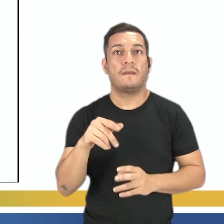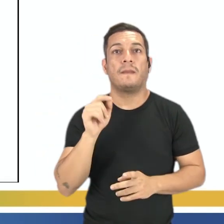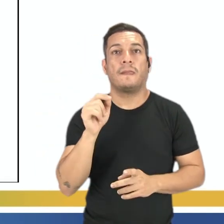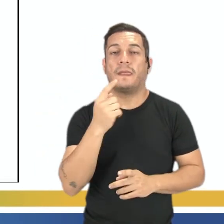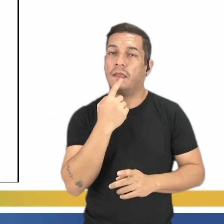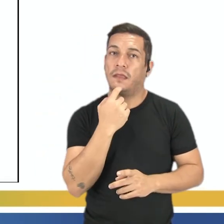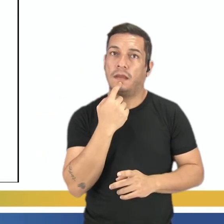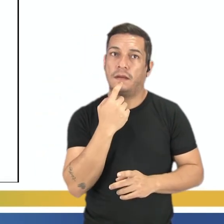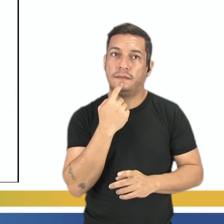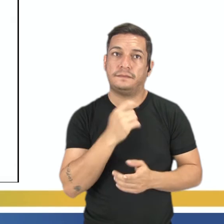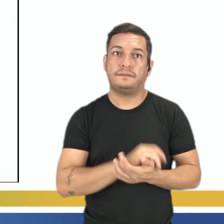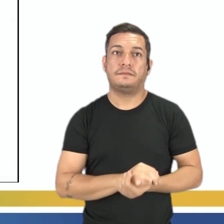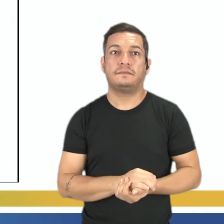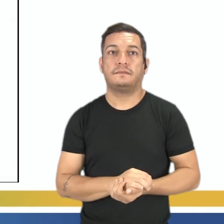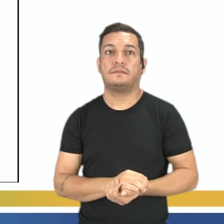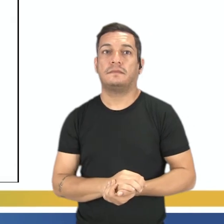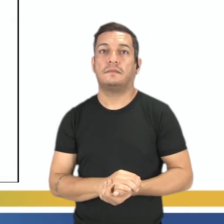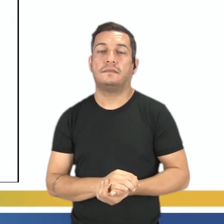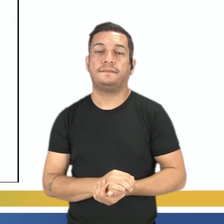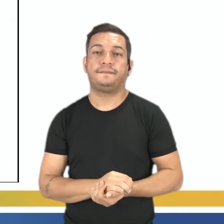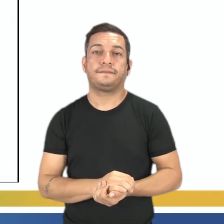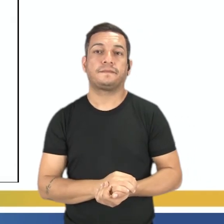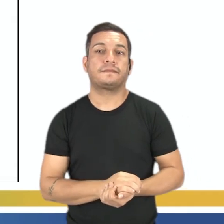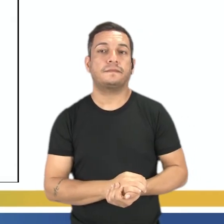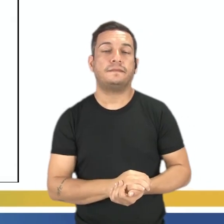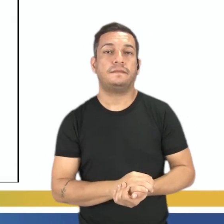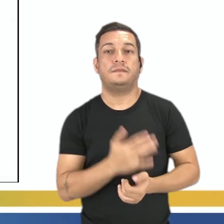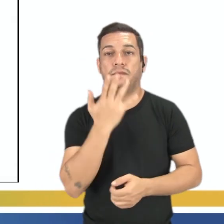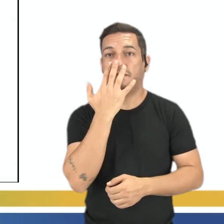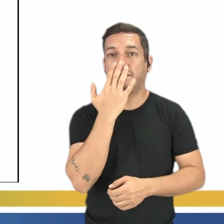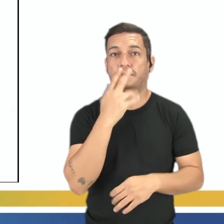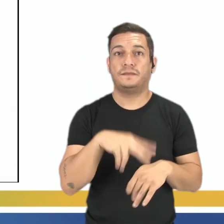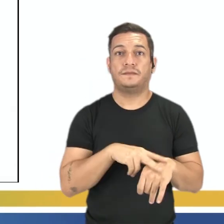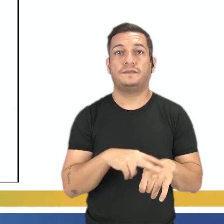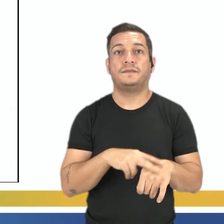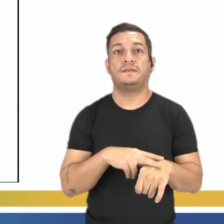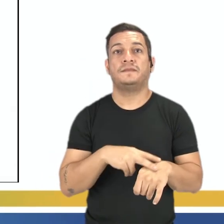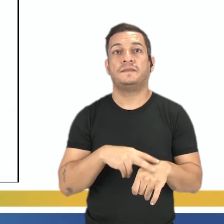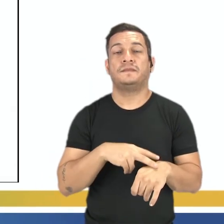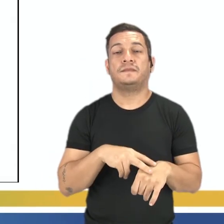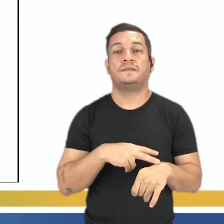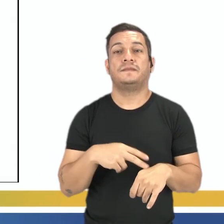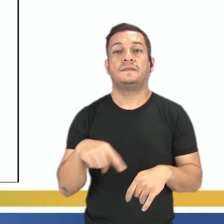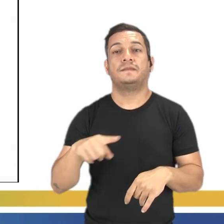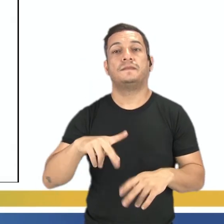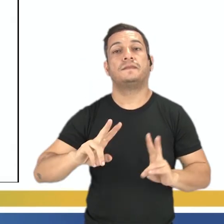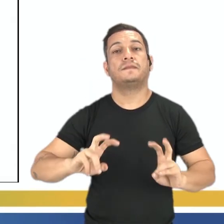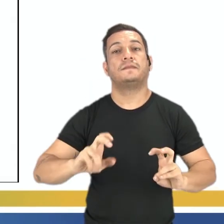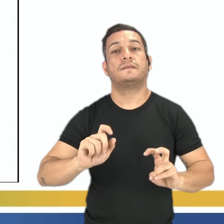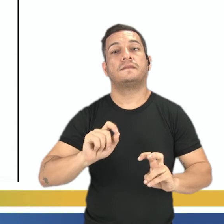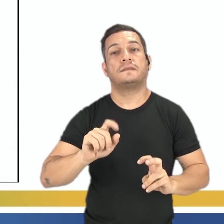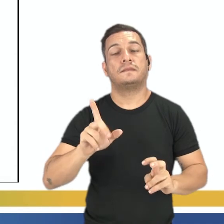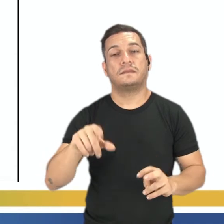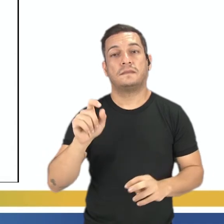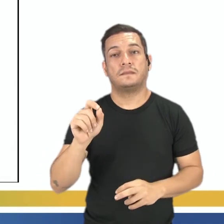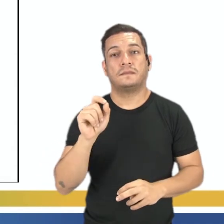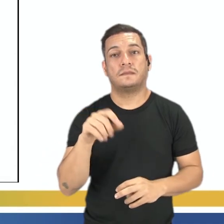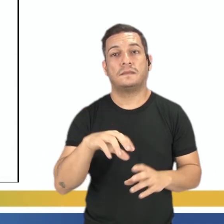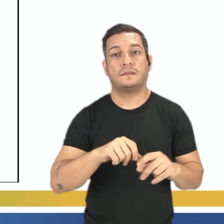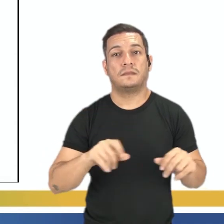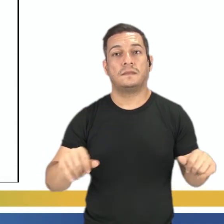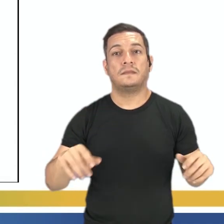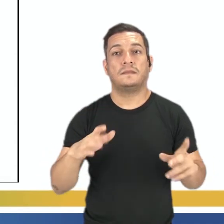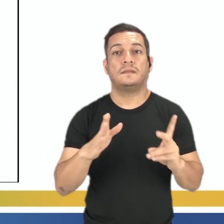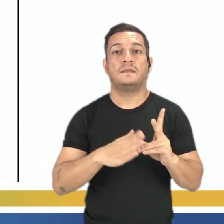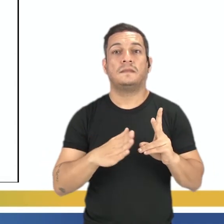parte de vermelho. Nessa parte bem de cor verde, nós podemos observar que são as terras